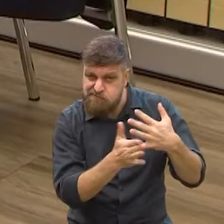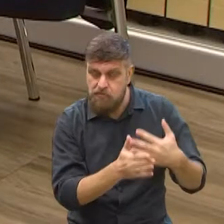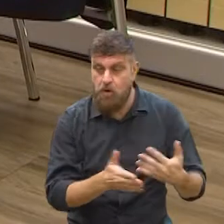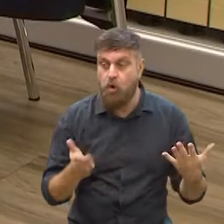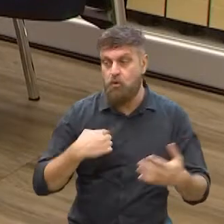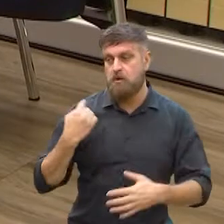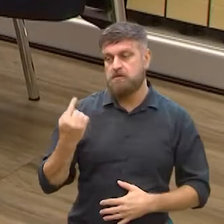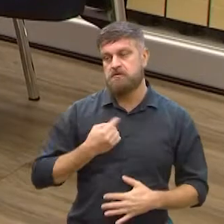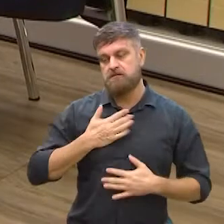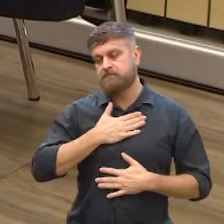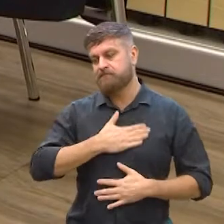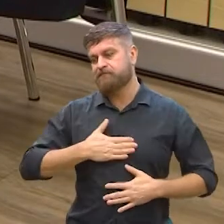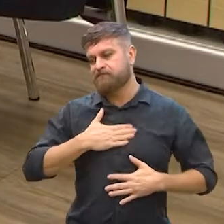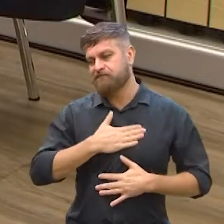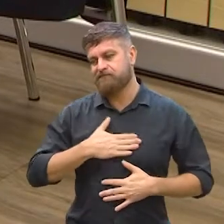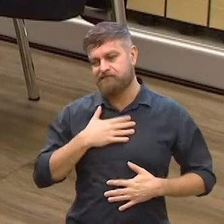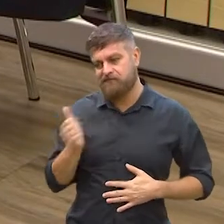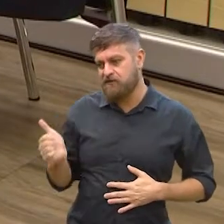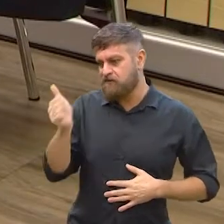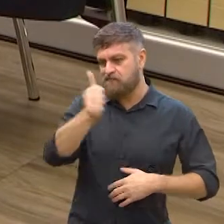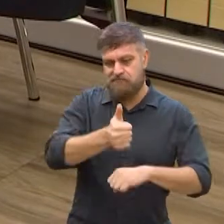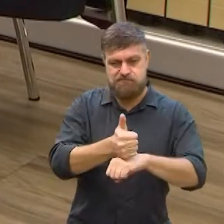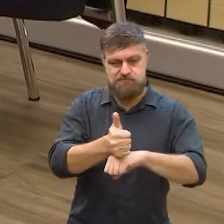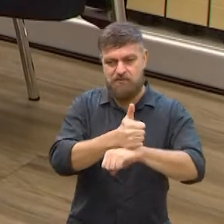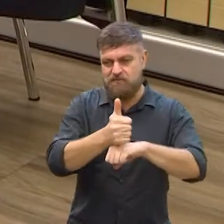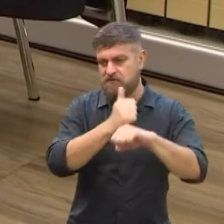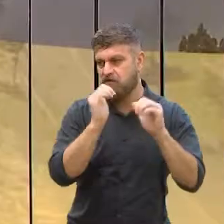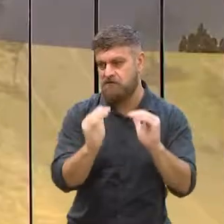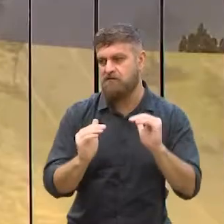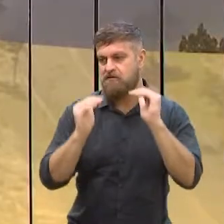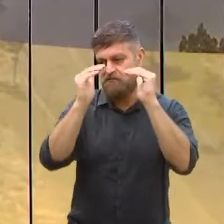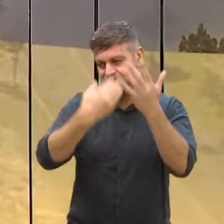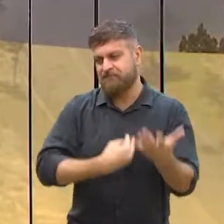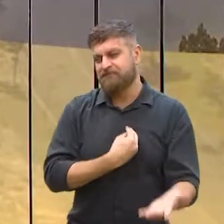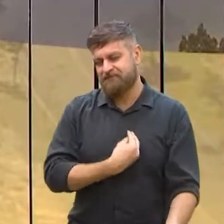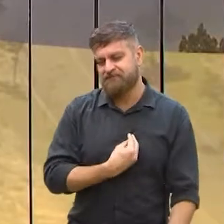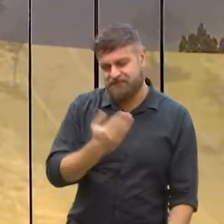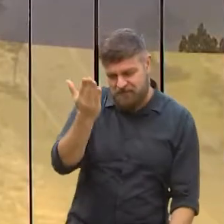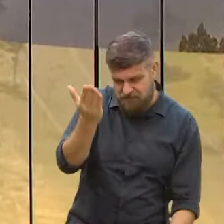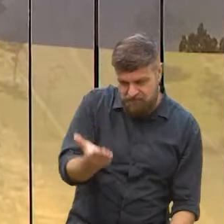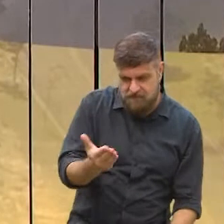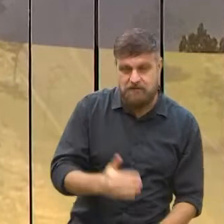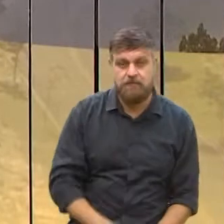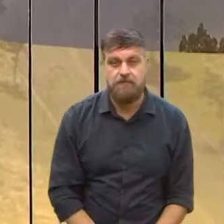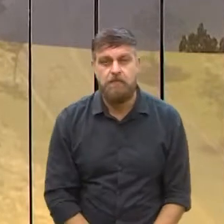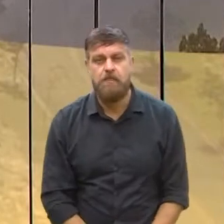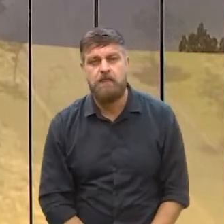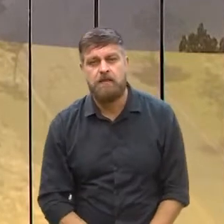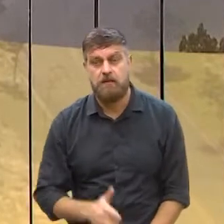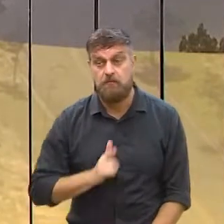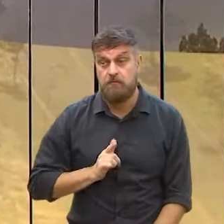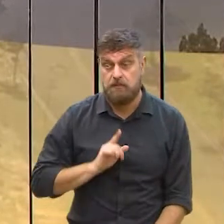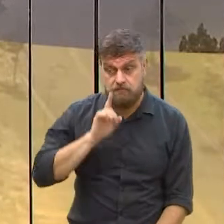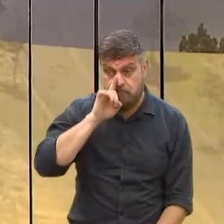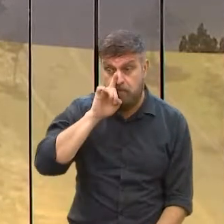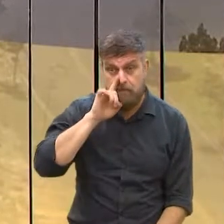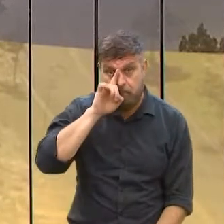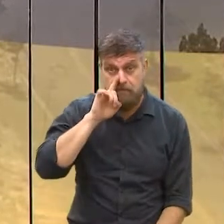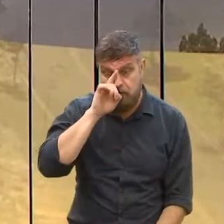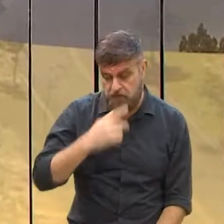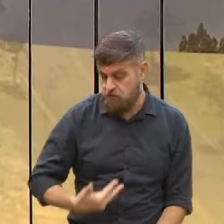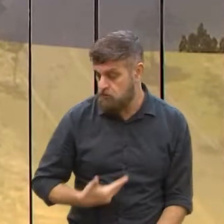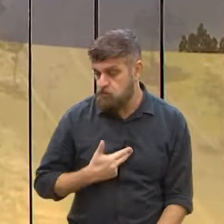hoje tivemos esse prazer de tê-lo. Mas esses riscos, eles são inerentes a qualquer cirurgia. Sim.